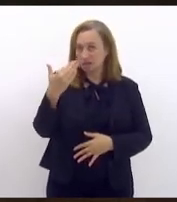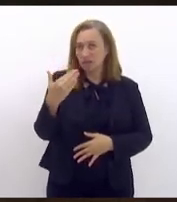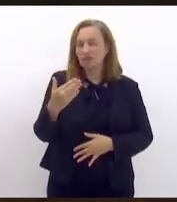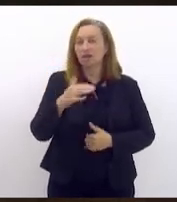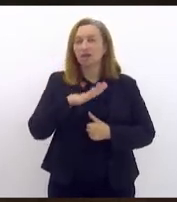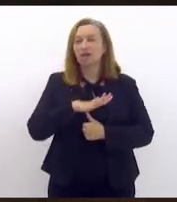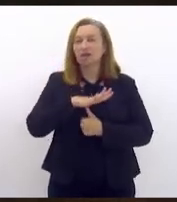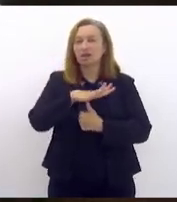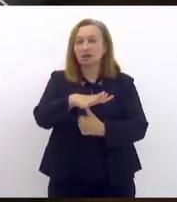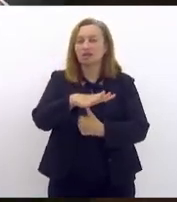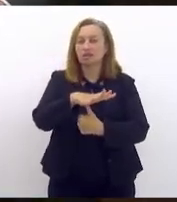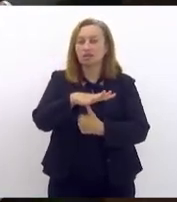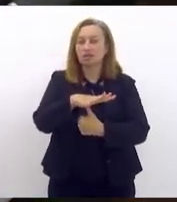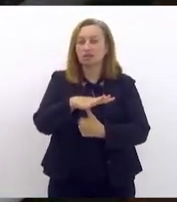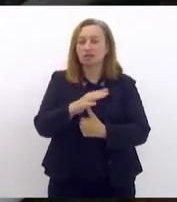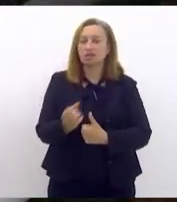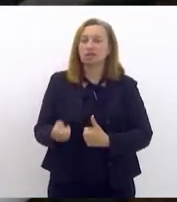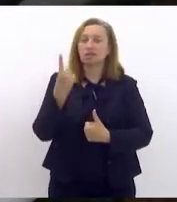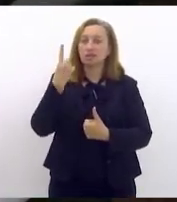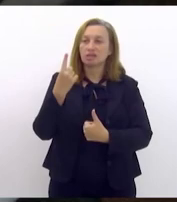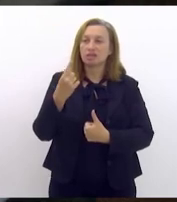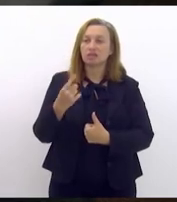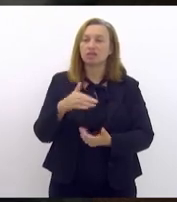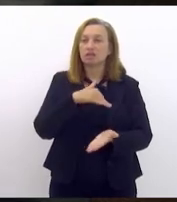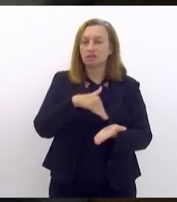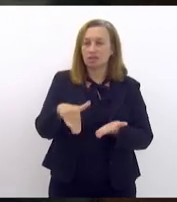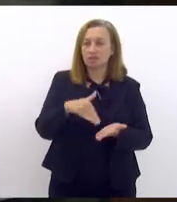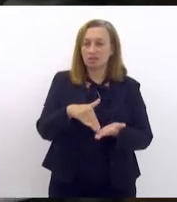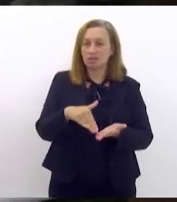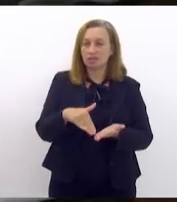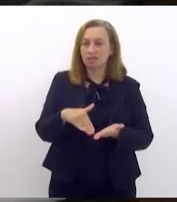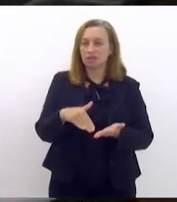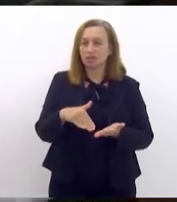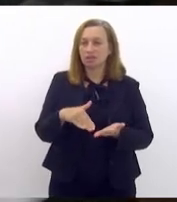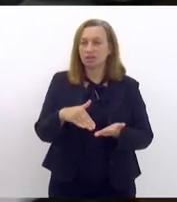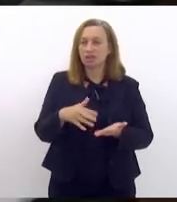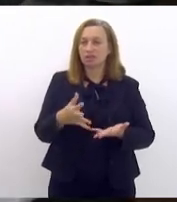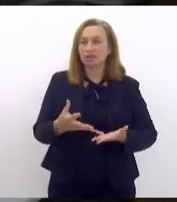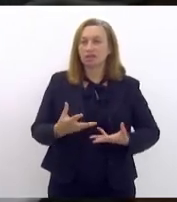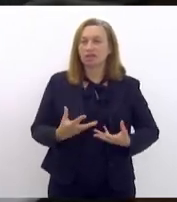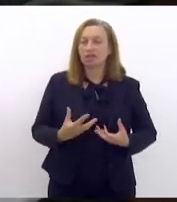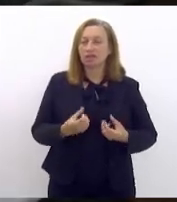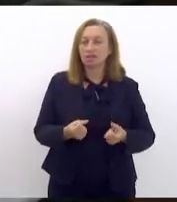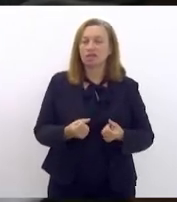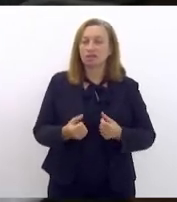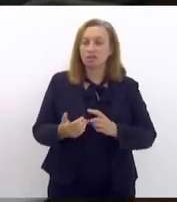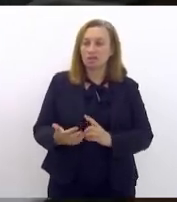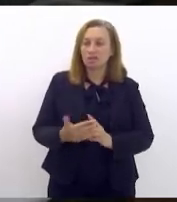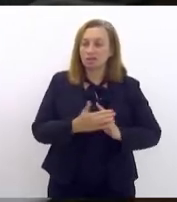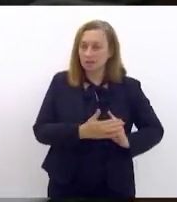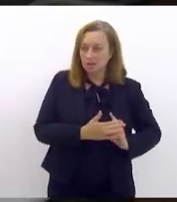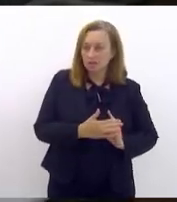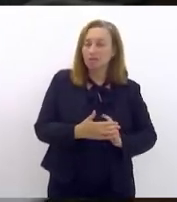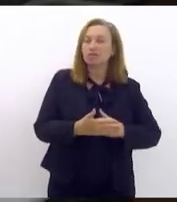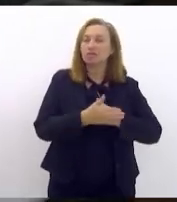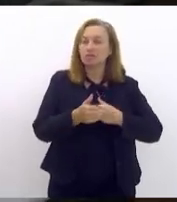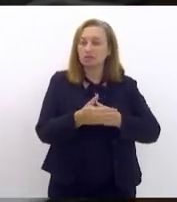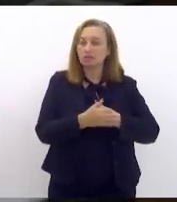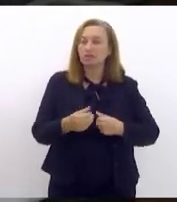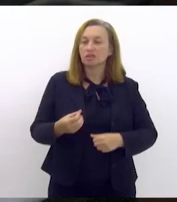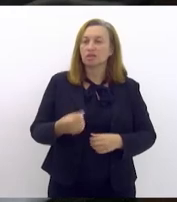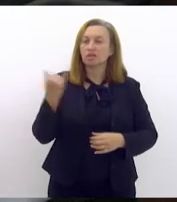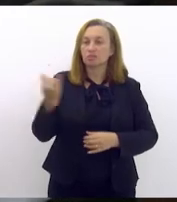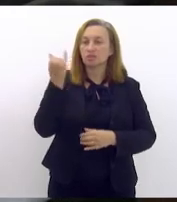reitora, à ex-reitora e à atual secretária, por ter nos atendido com tanto carinho, uma solicitação que é tão importante para muitos